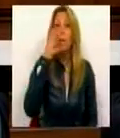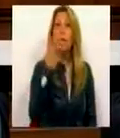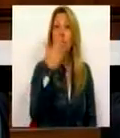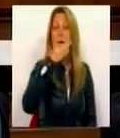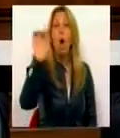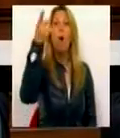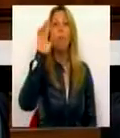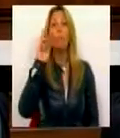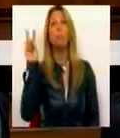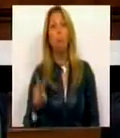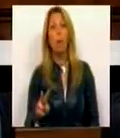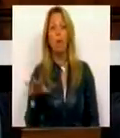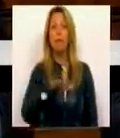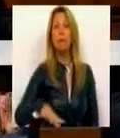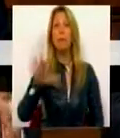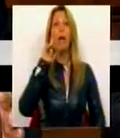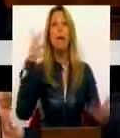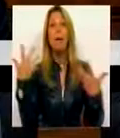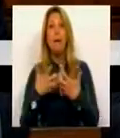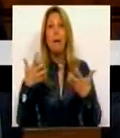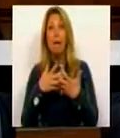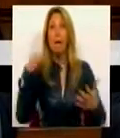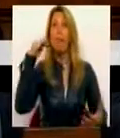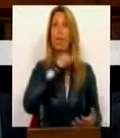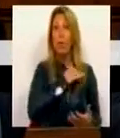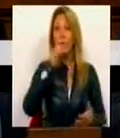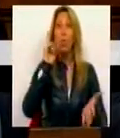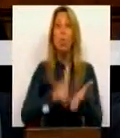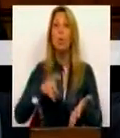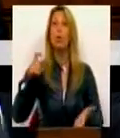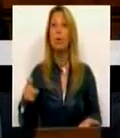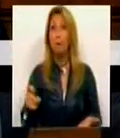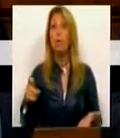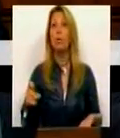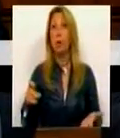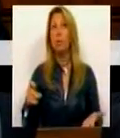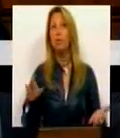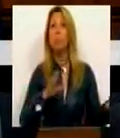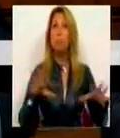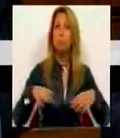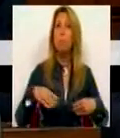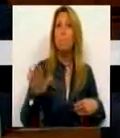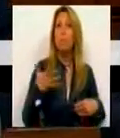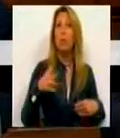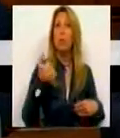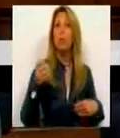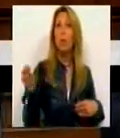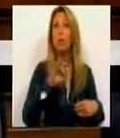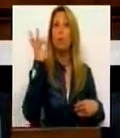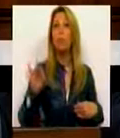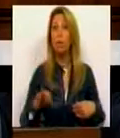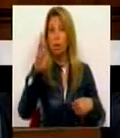circunstância de, durante a Guerra Fria, os Estados Unidos assumirem, na altura, aproximadamente 50% do esforço